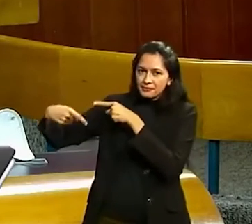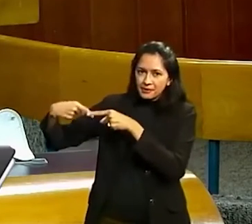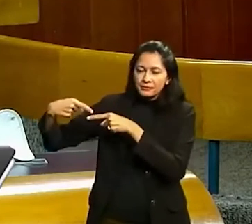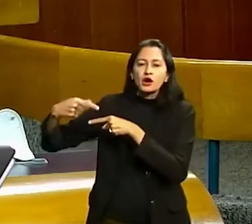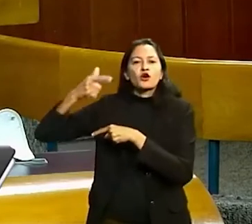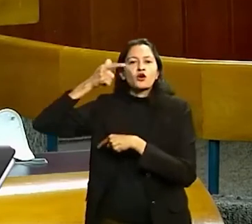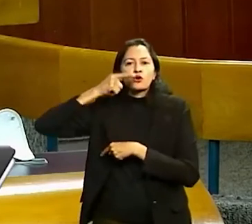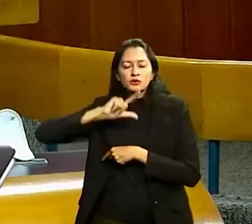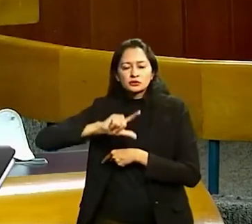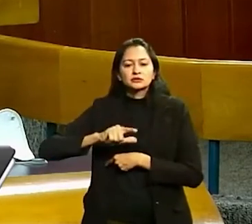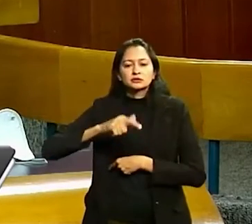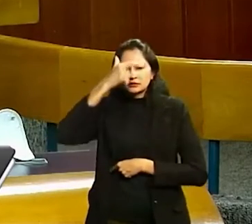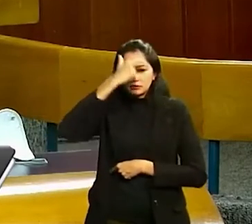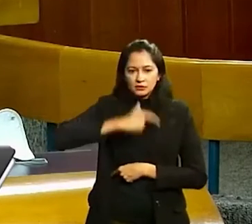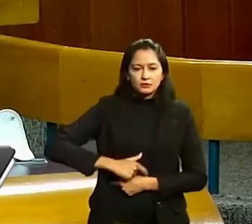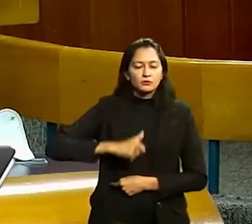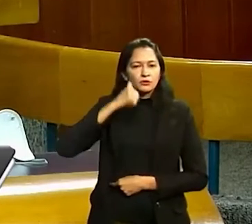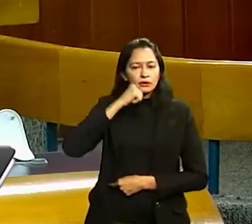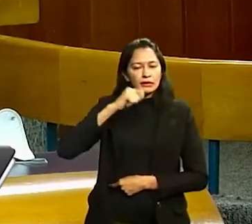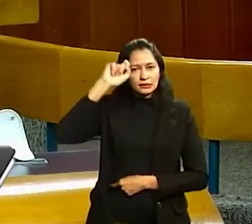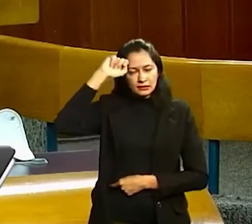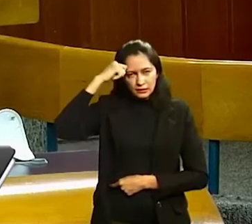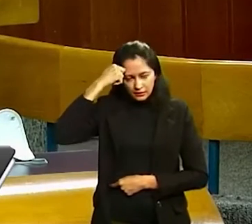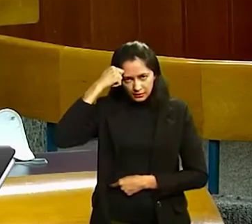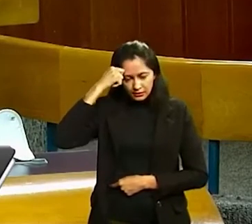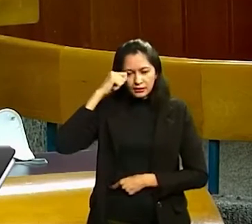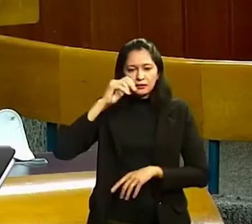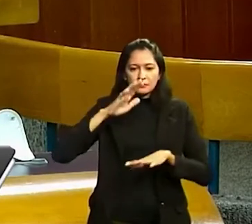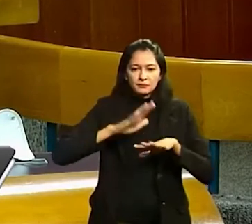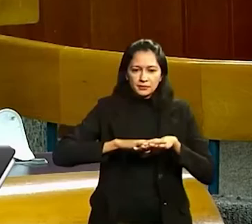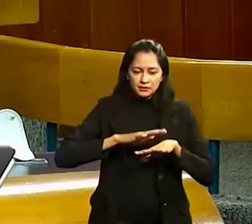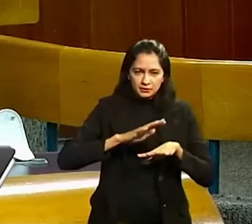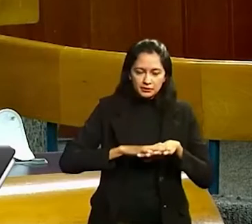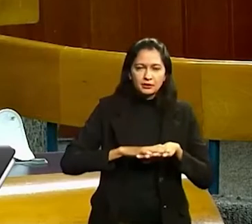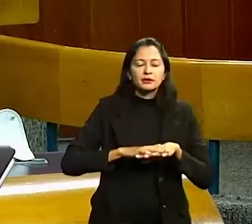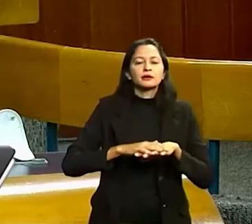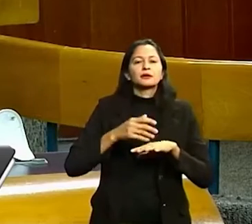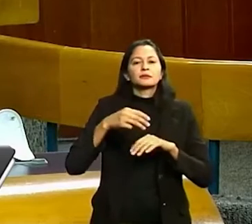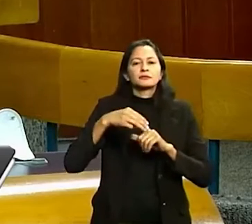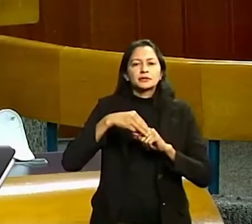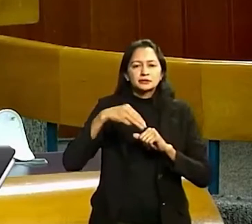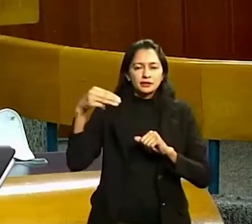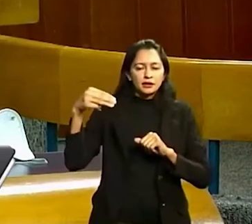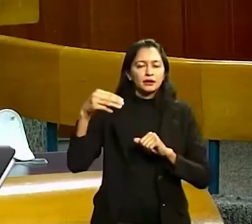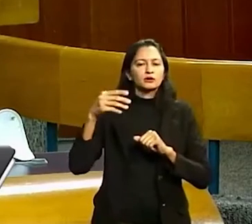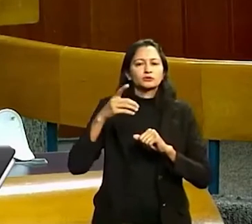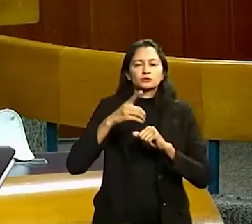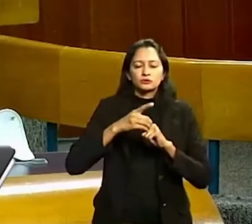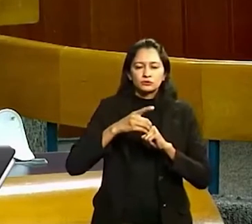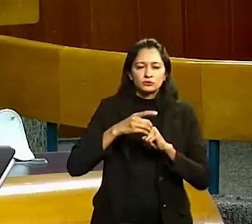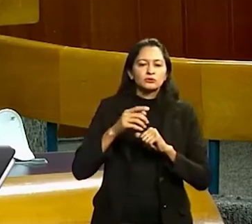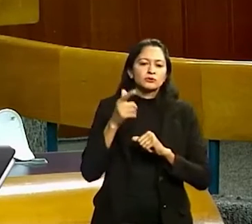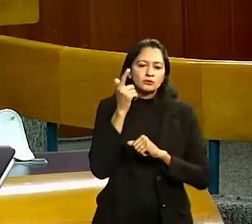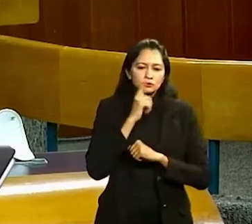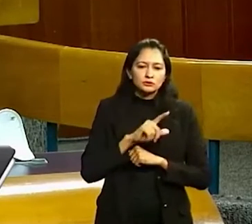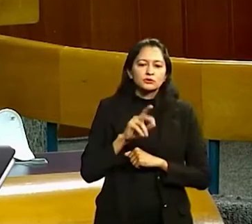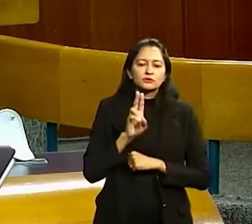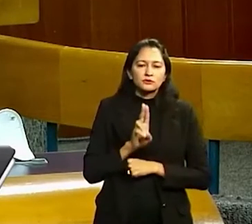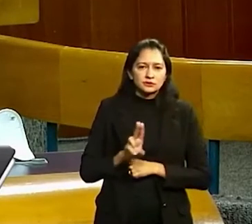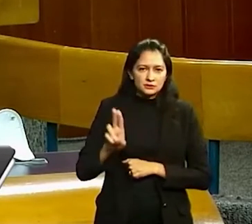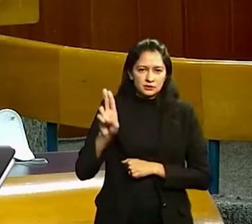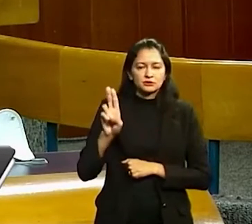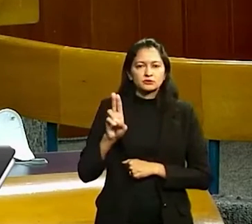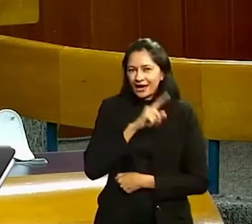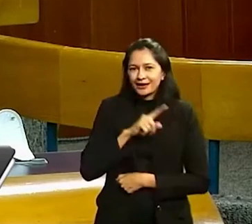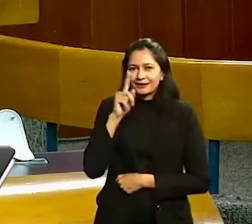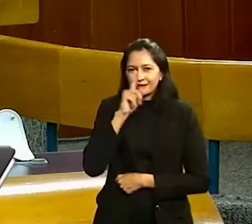preta, matemática, doutora em cosmologia, mestre pela Universidade Pública Federal de